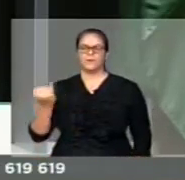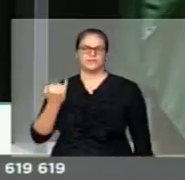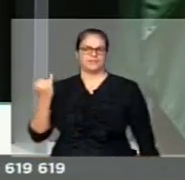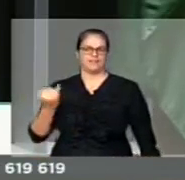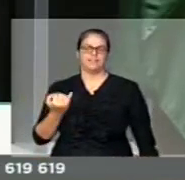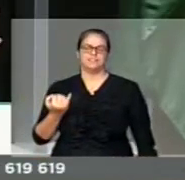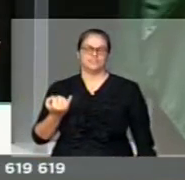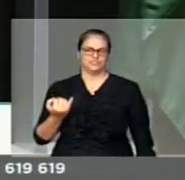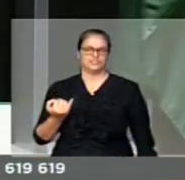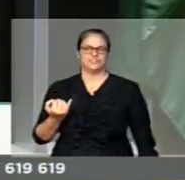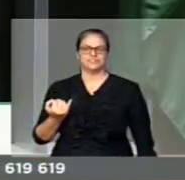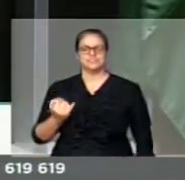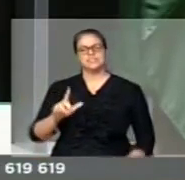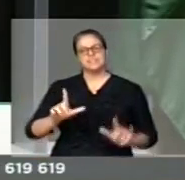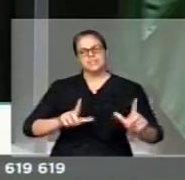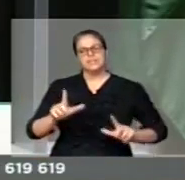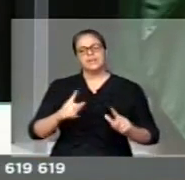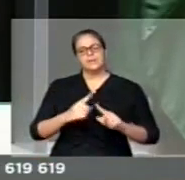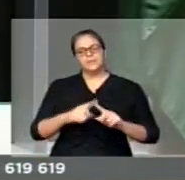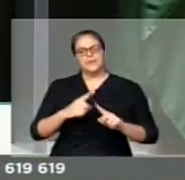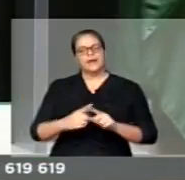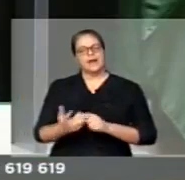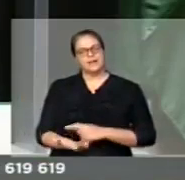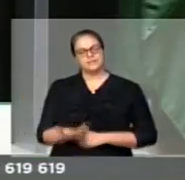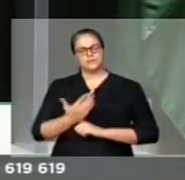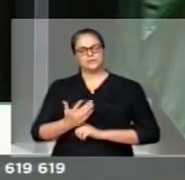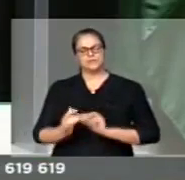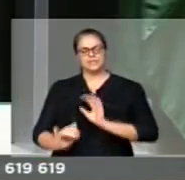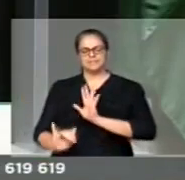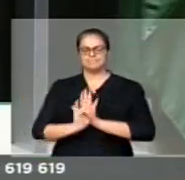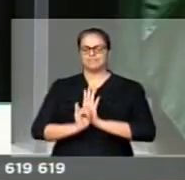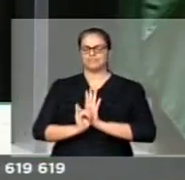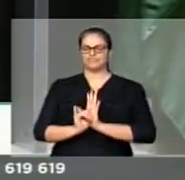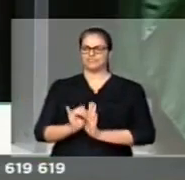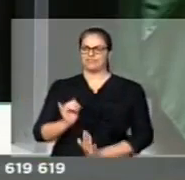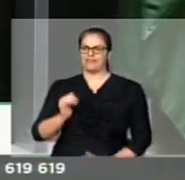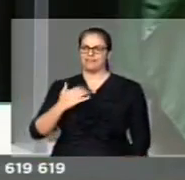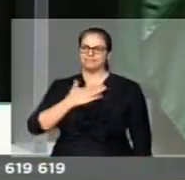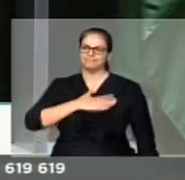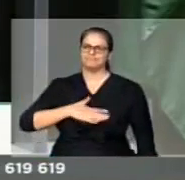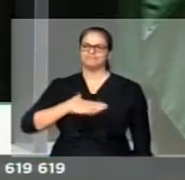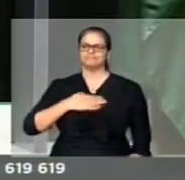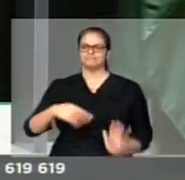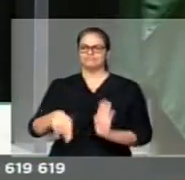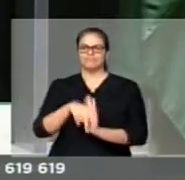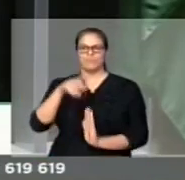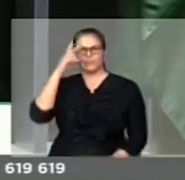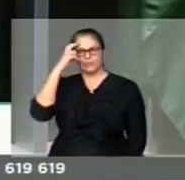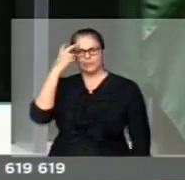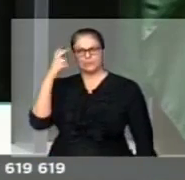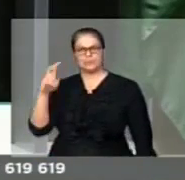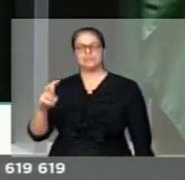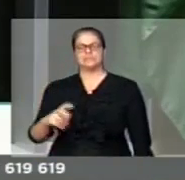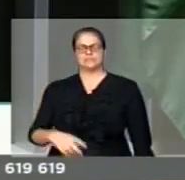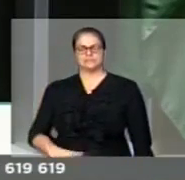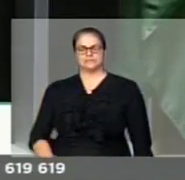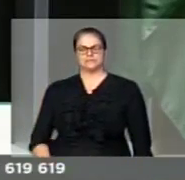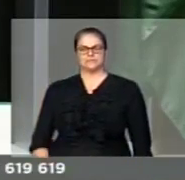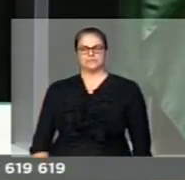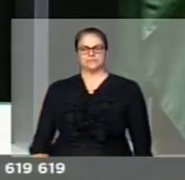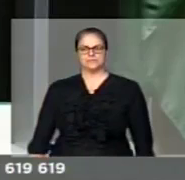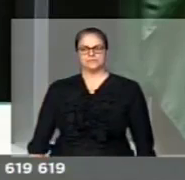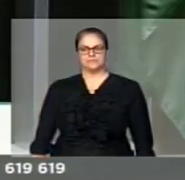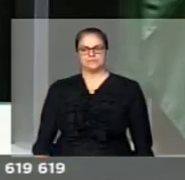da identidade do povo do estado do Piauí que a TV Cidade Verde nos deu. Nós